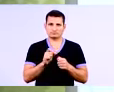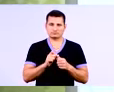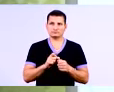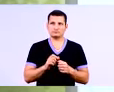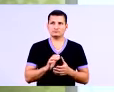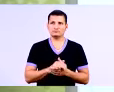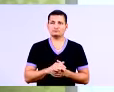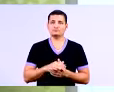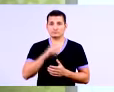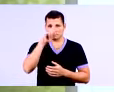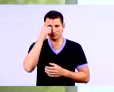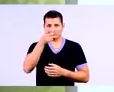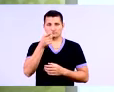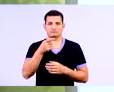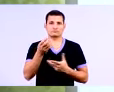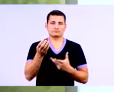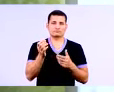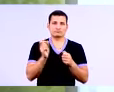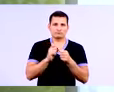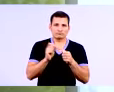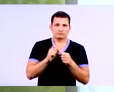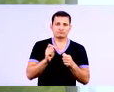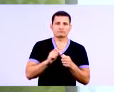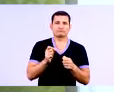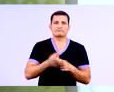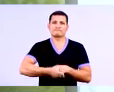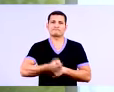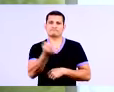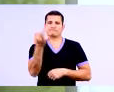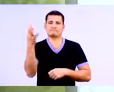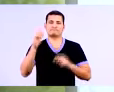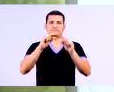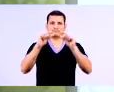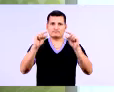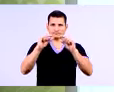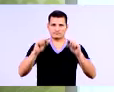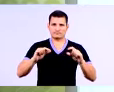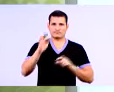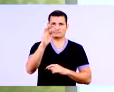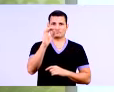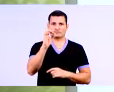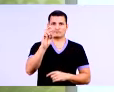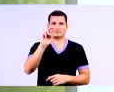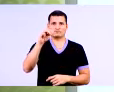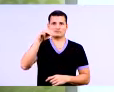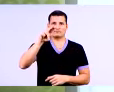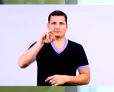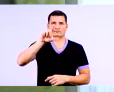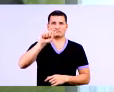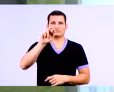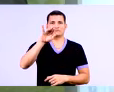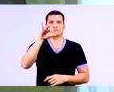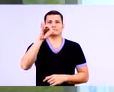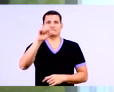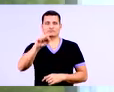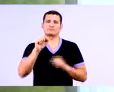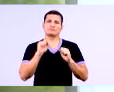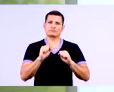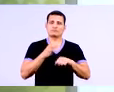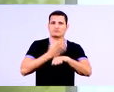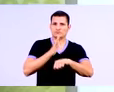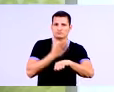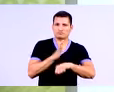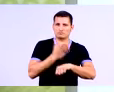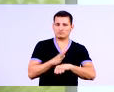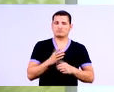com muitos formulários, pratiquem bastante no computador pessoal, no computador do instituto, enfim,